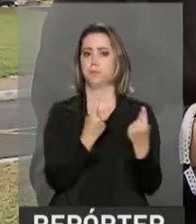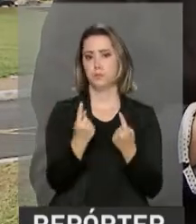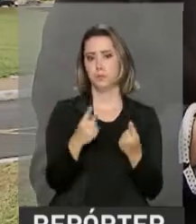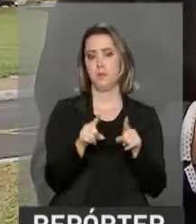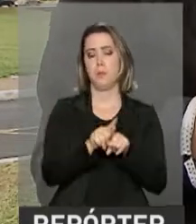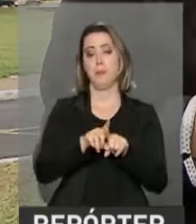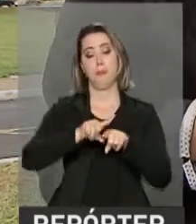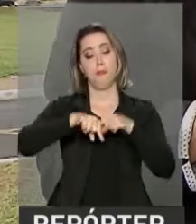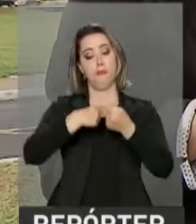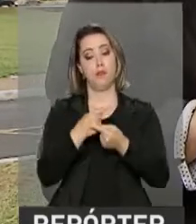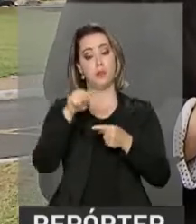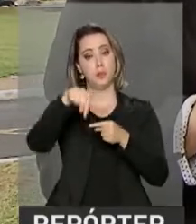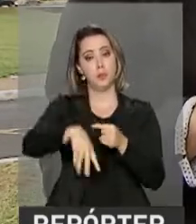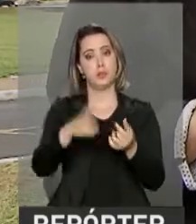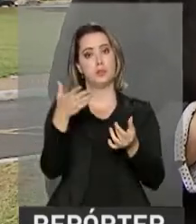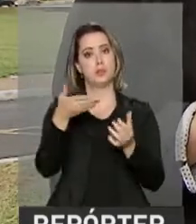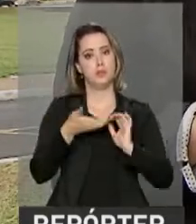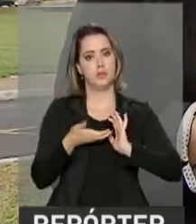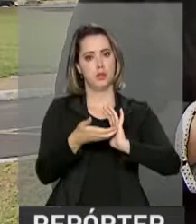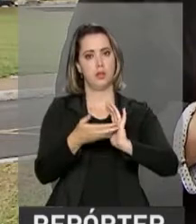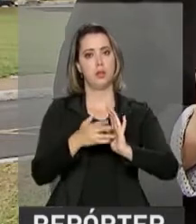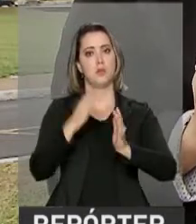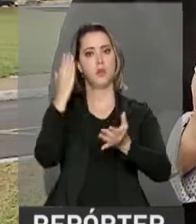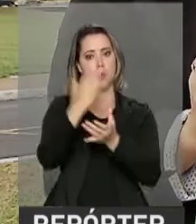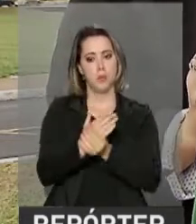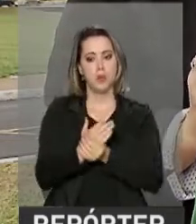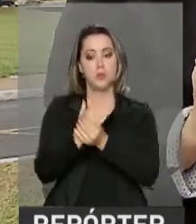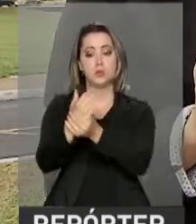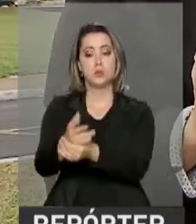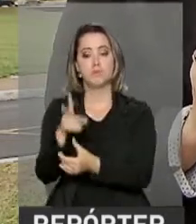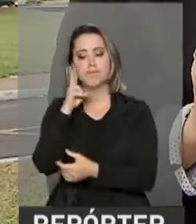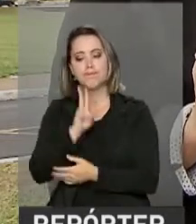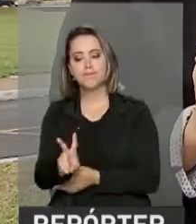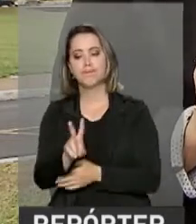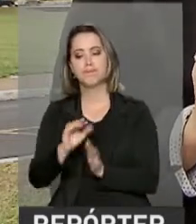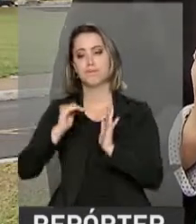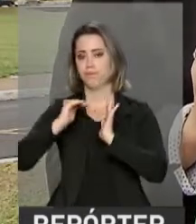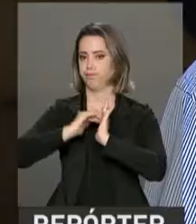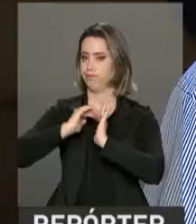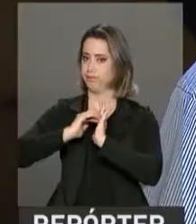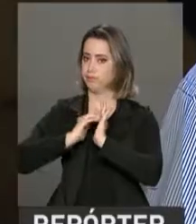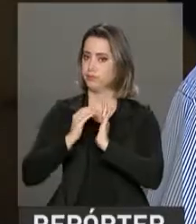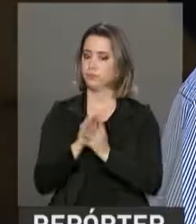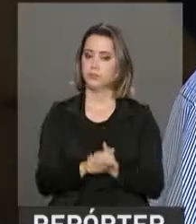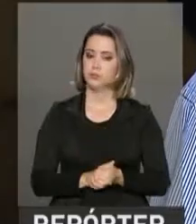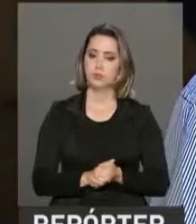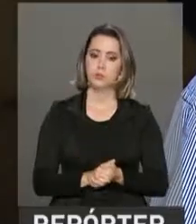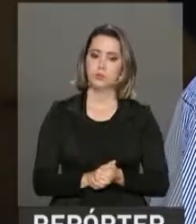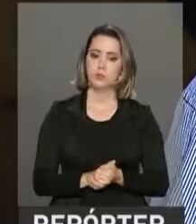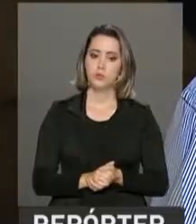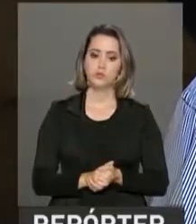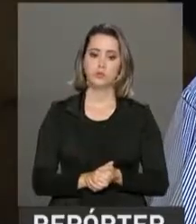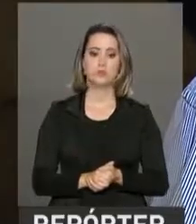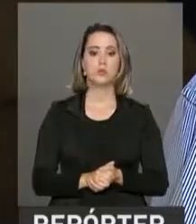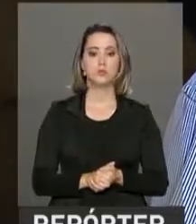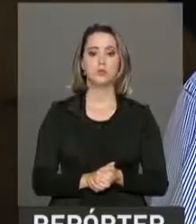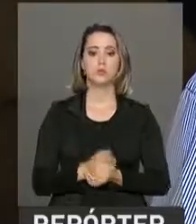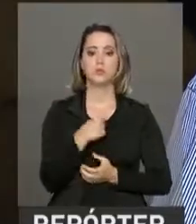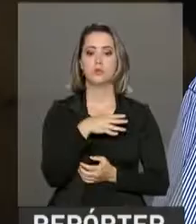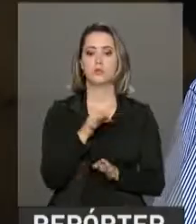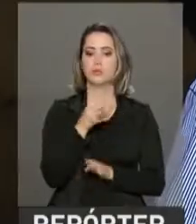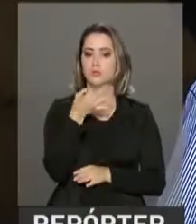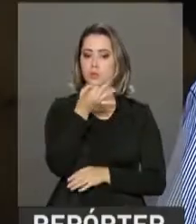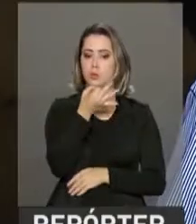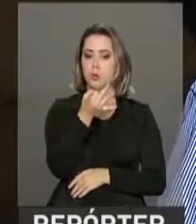vencida a etapa que na câmara a proposta segue para análise do senado federal acho que as coisas estão indo muito bem